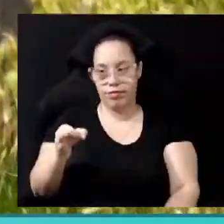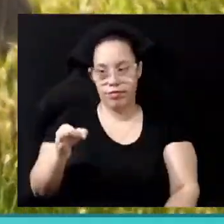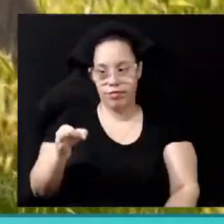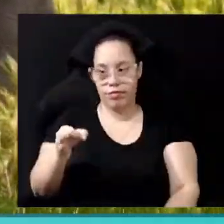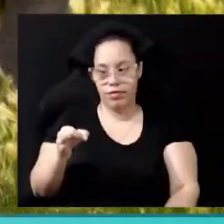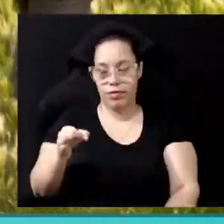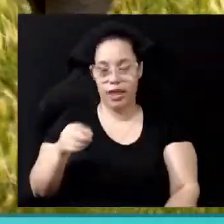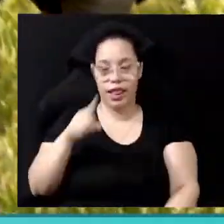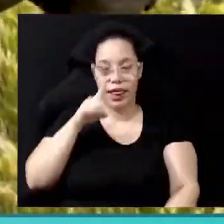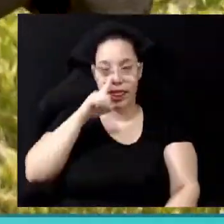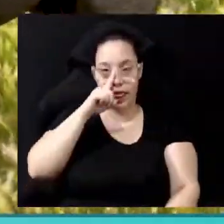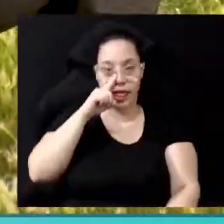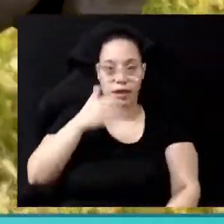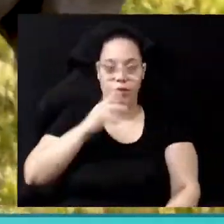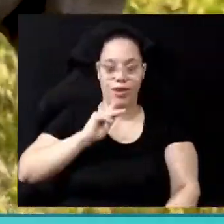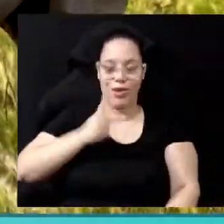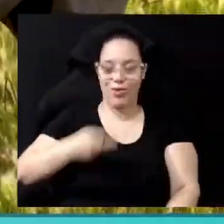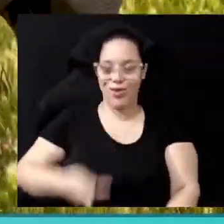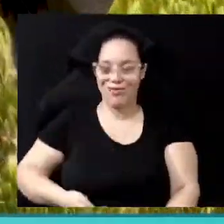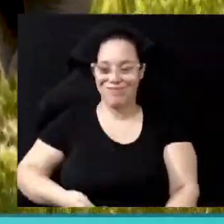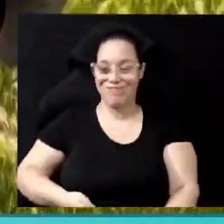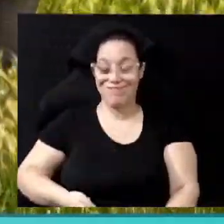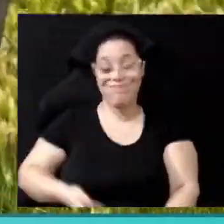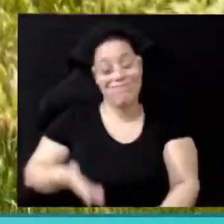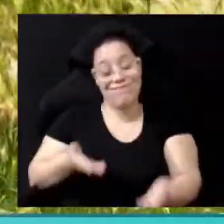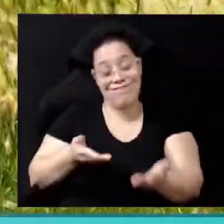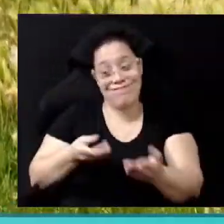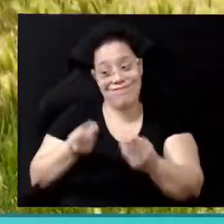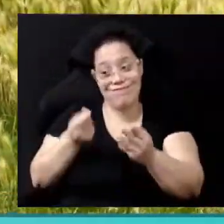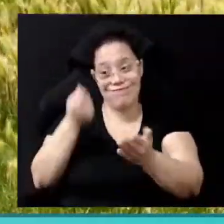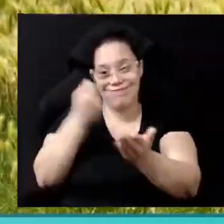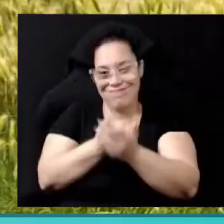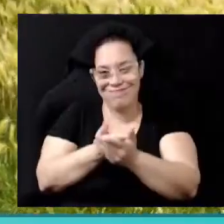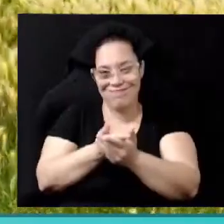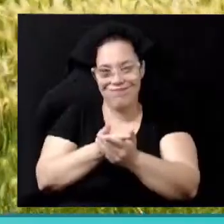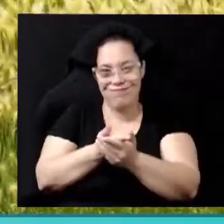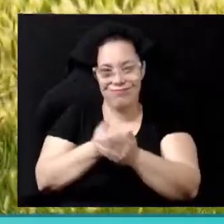é suficiente para se tornar tóxica para os seres humanos, o